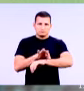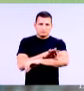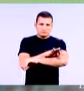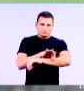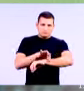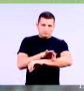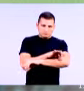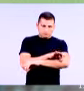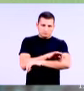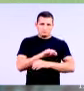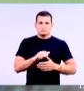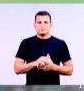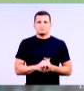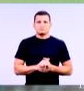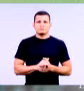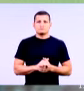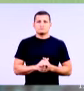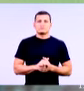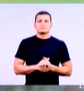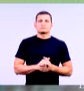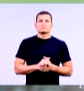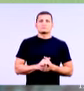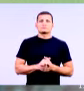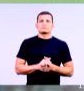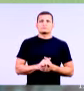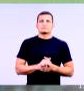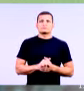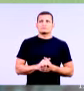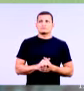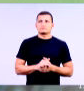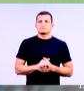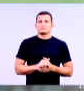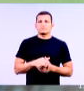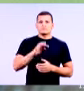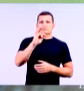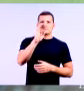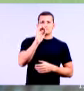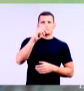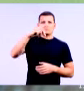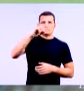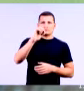serviços, terminologias e topologias,